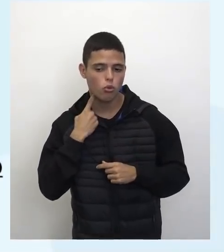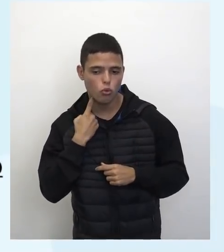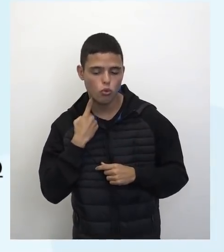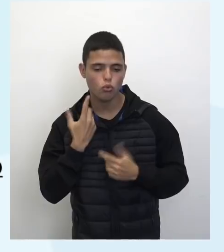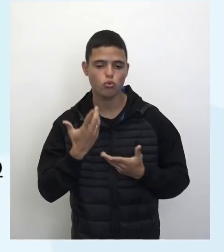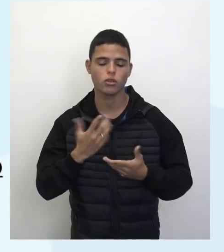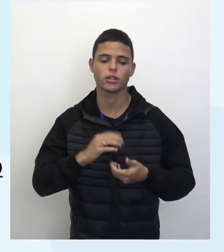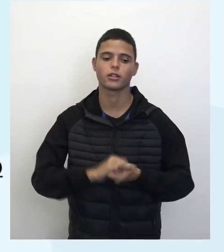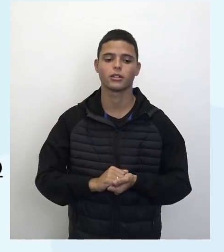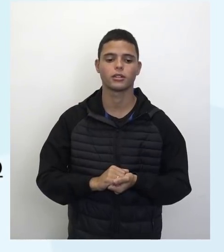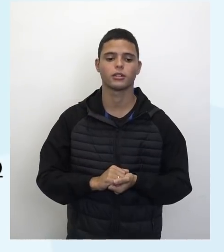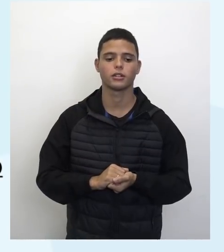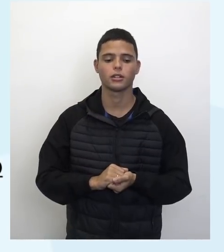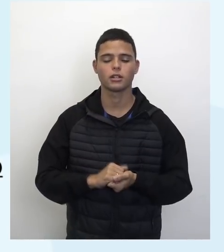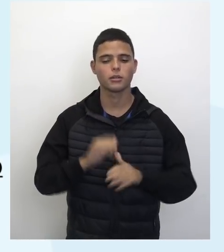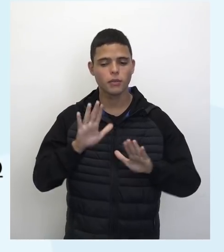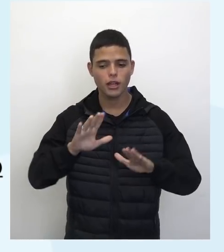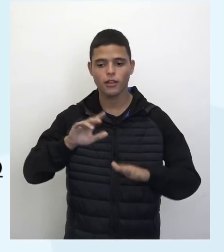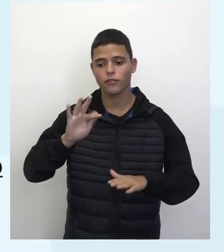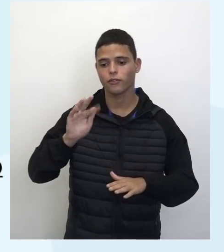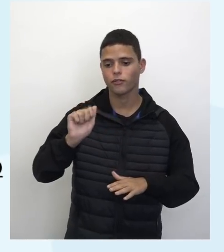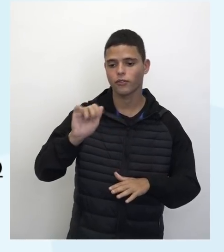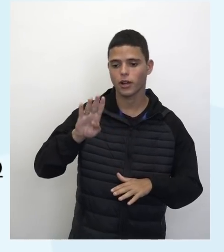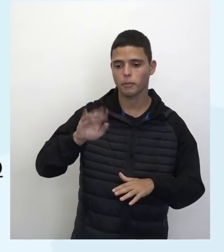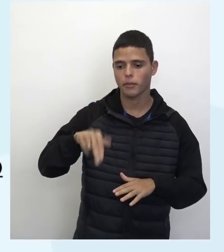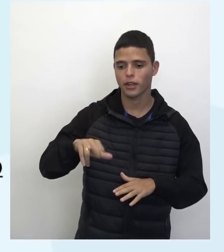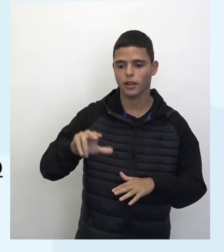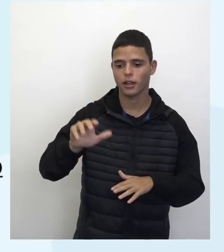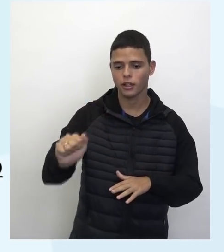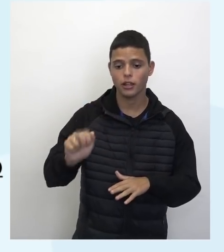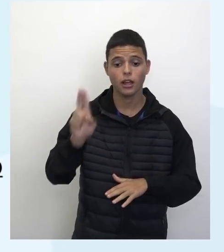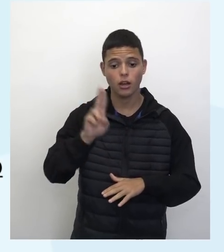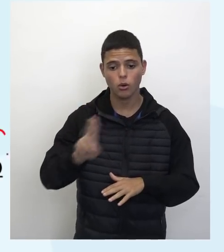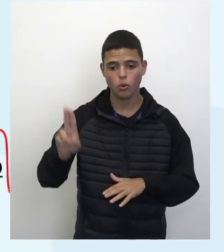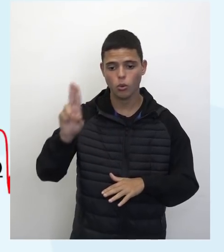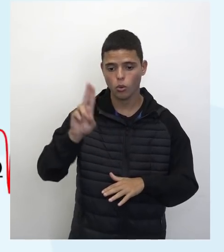se a Fabiana usa uma camiseta do Misfits, então,